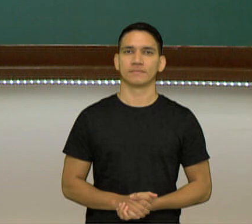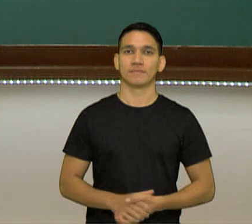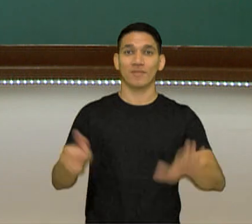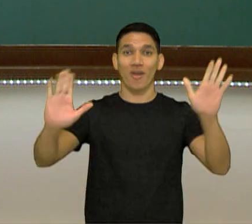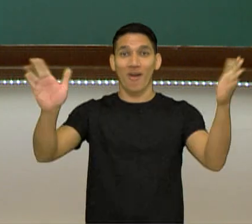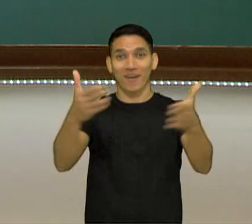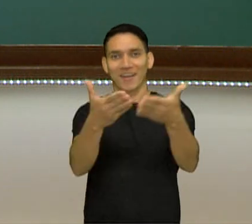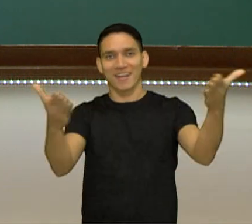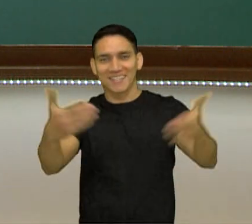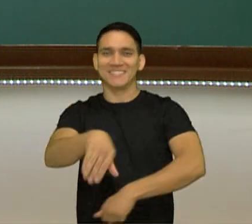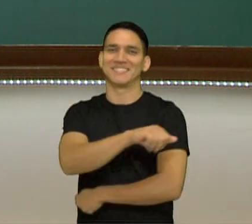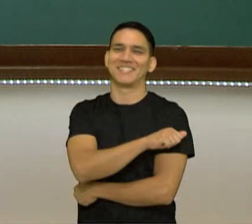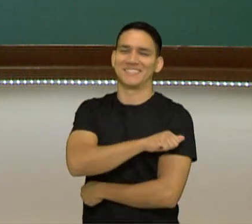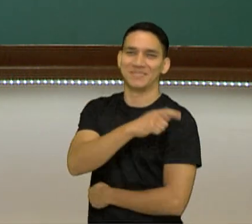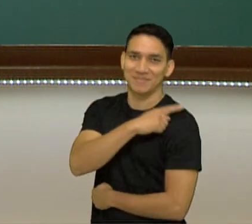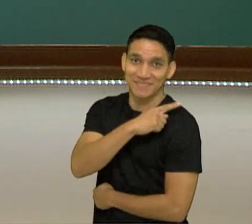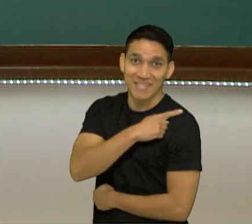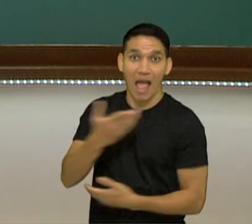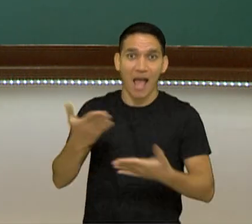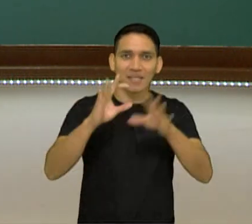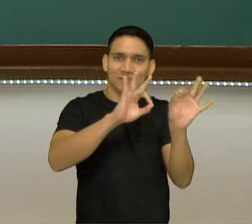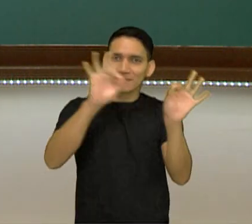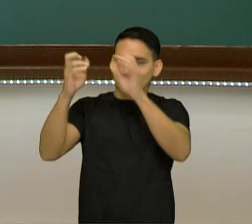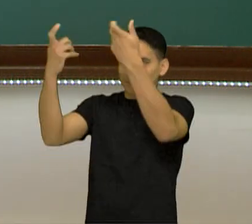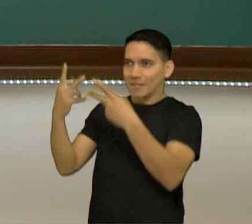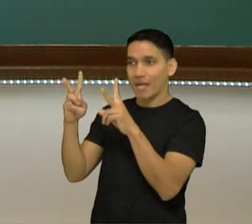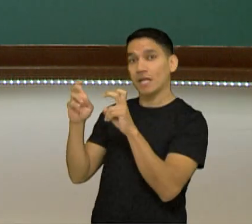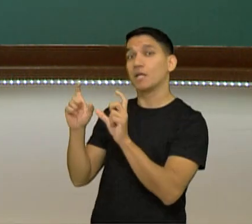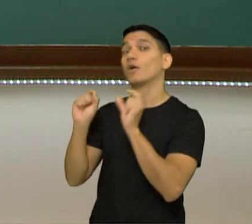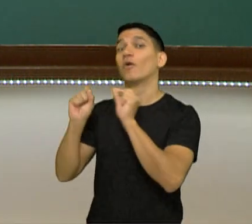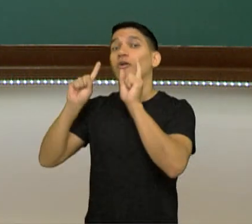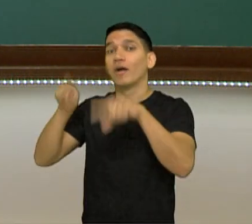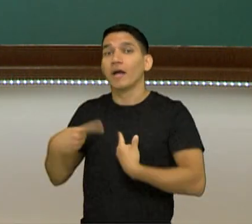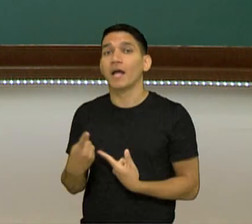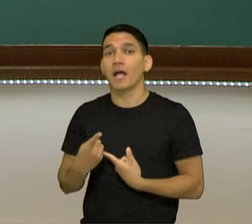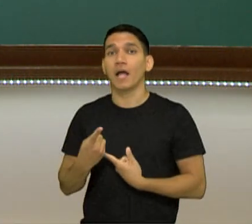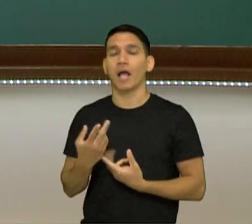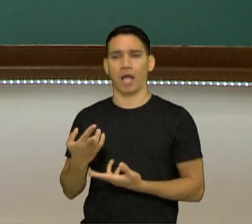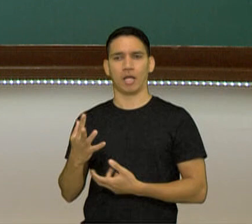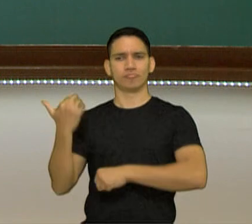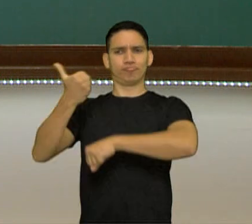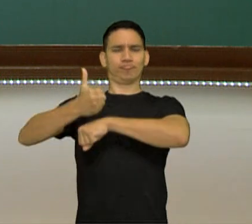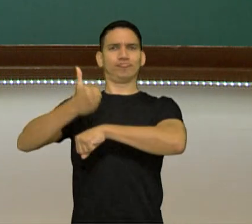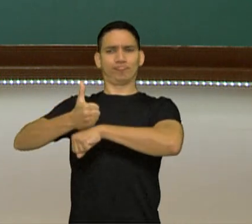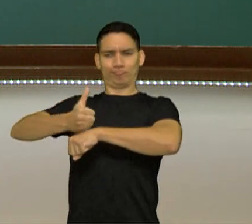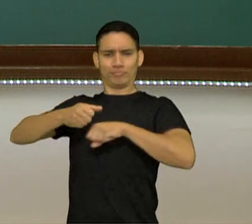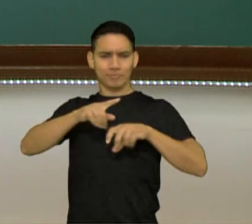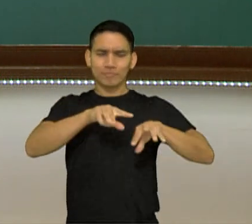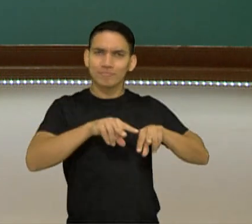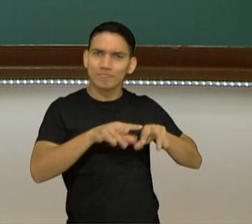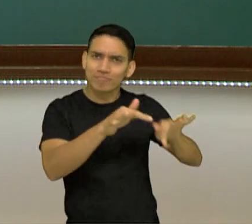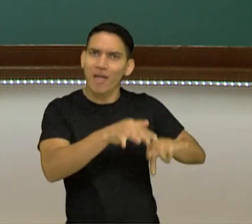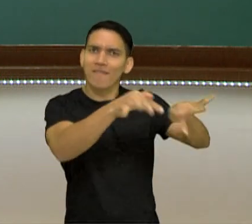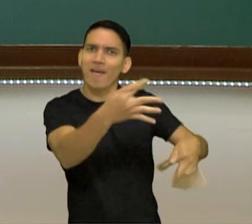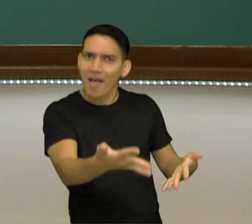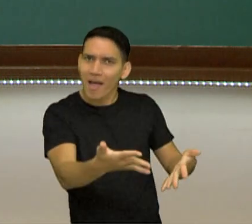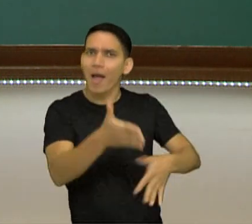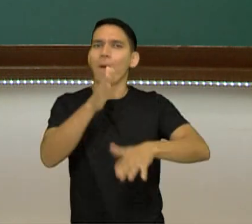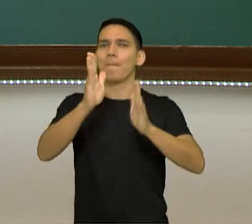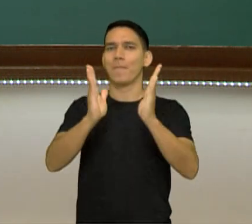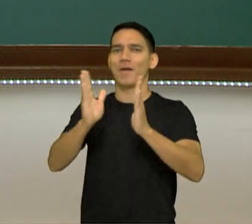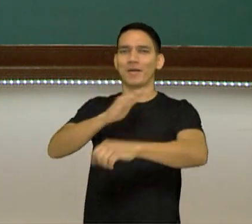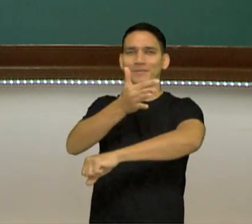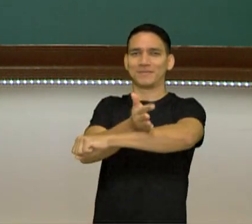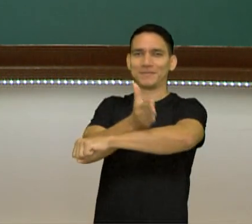Olá estudantes da 1ª série Neste vídeo vamos falar sobre os senhores feudais sobre a idade média